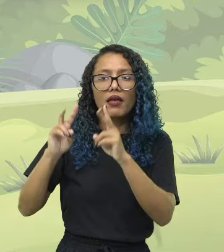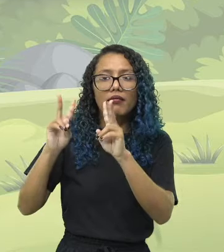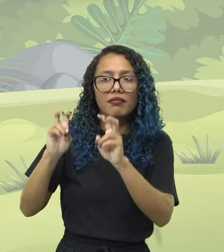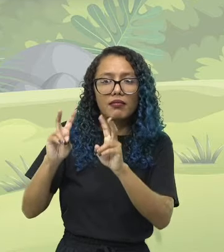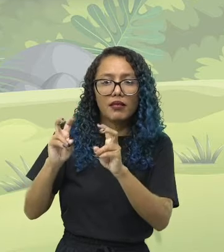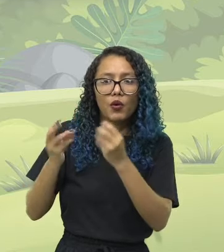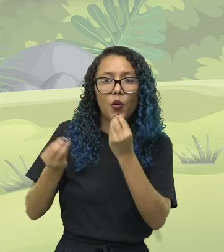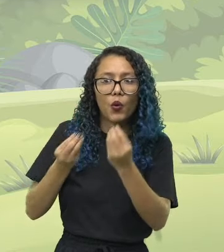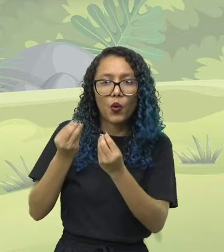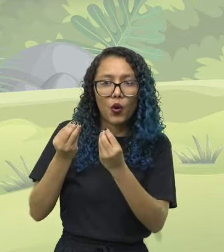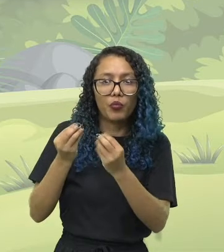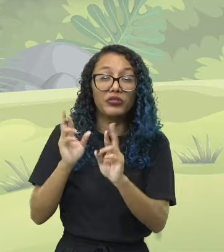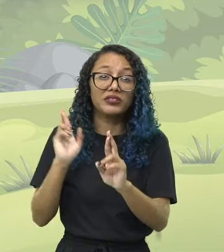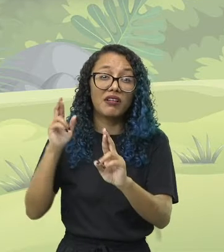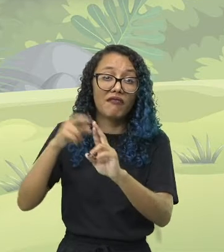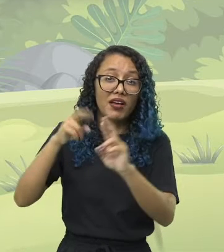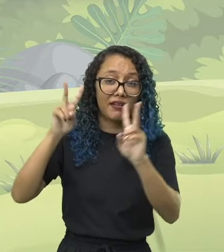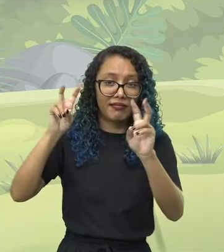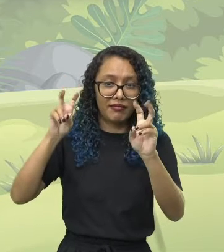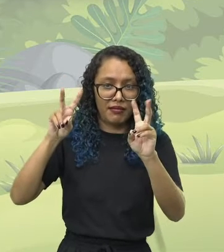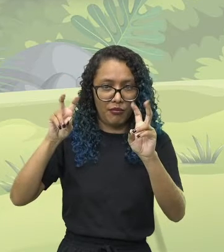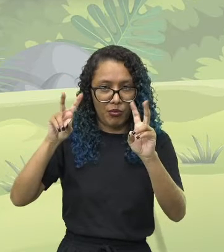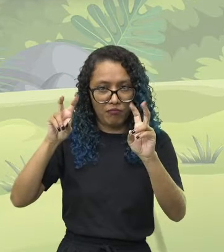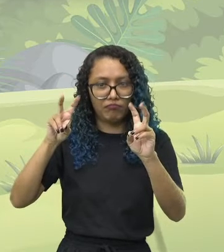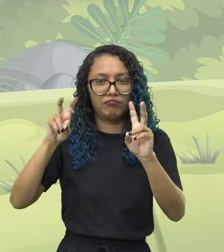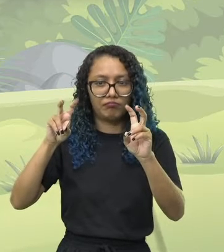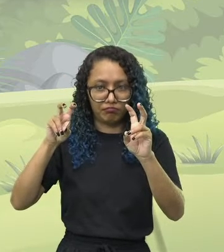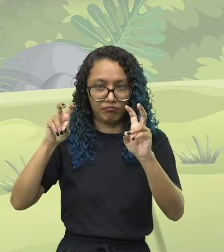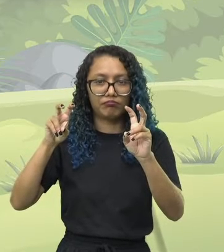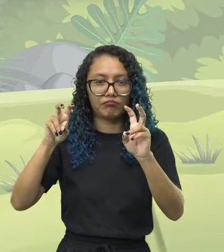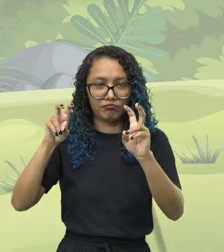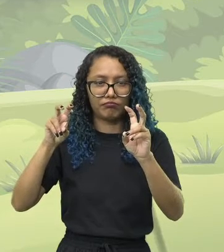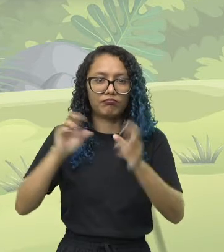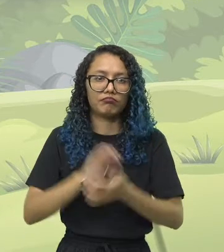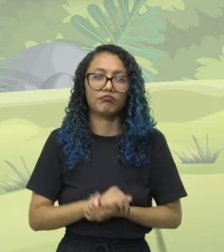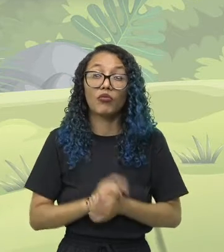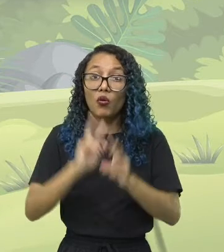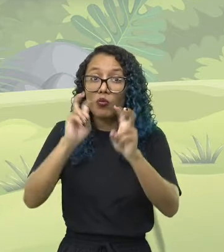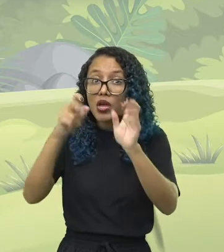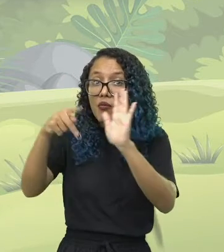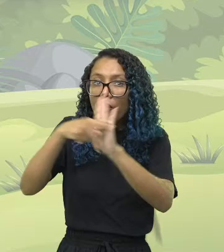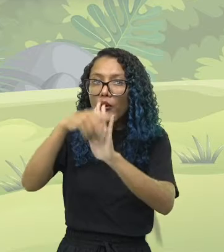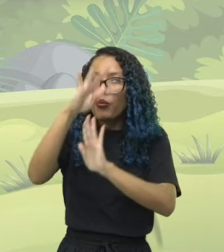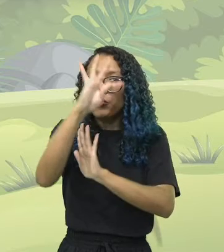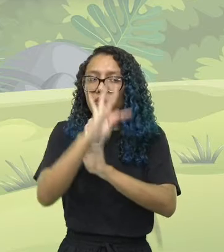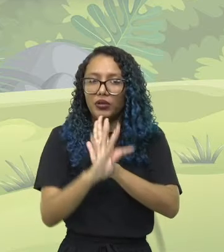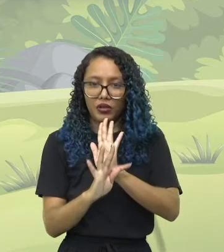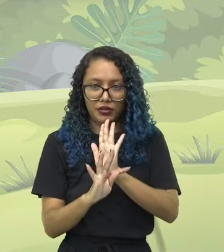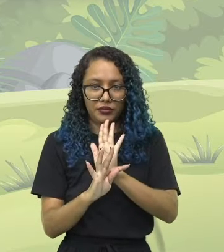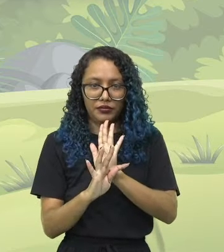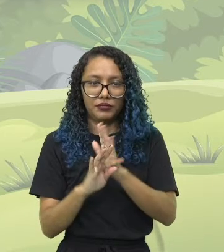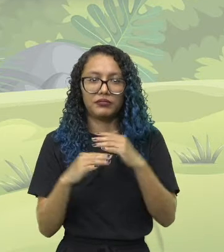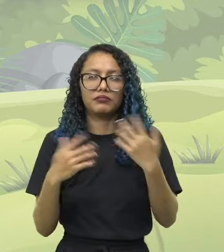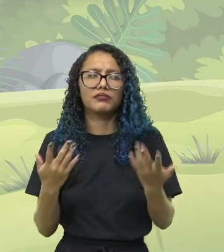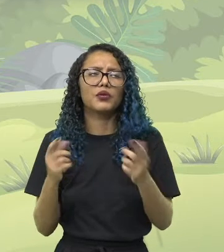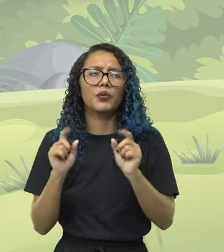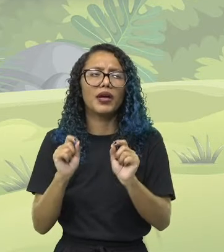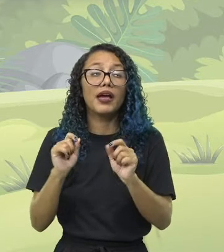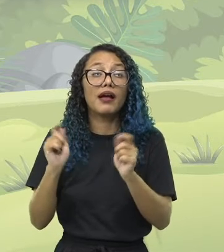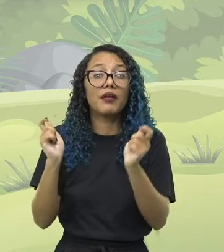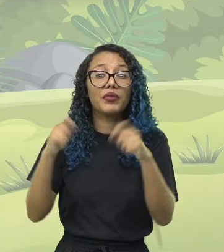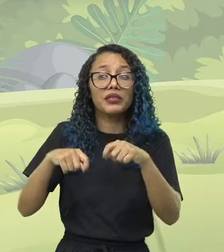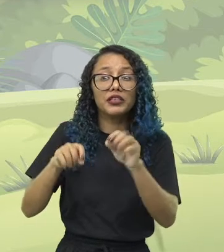ligada ao assunto, tá? Ao assunto que o meu texto traz. Então, a capacidade que eu tenho